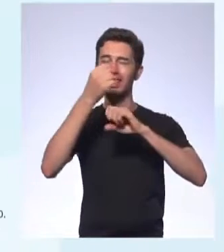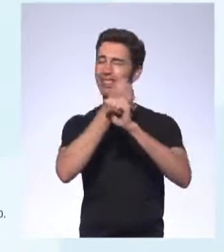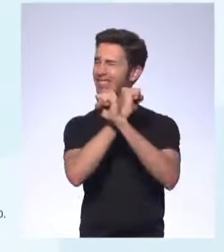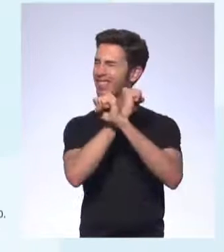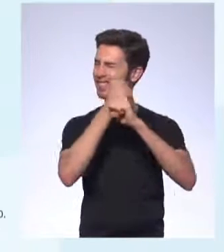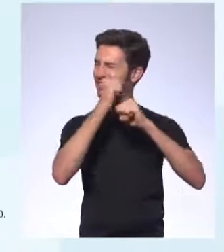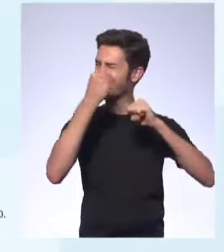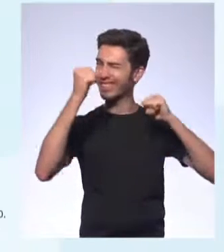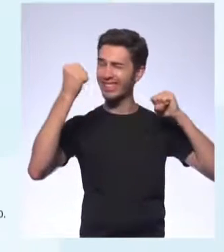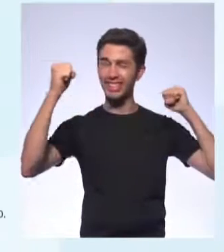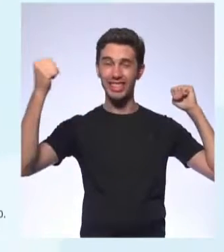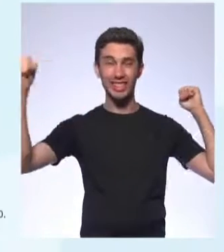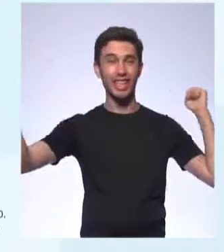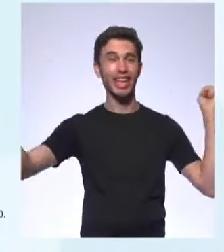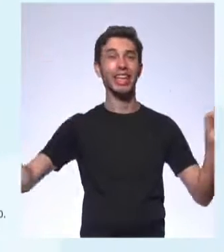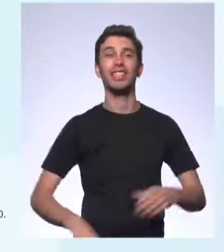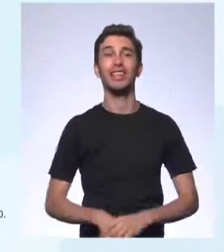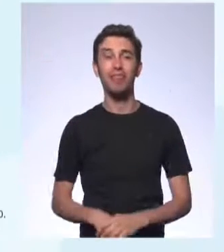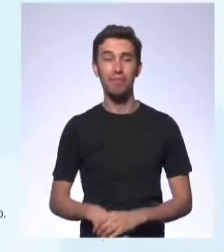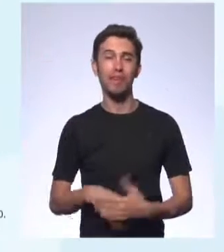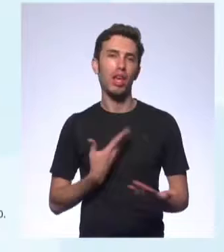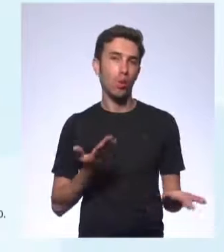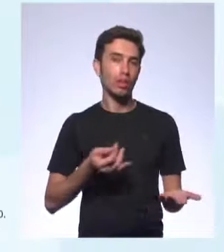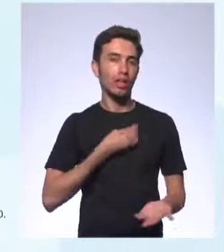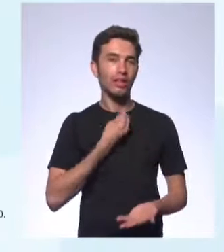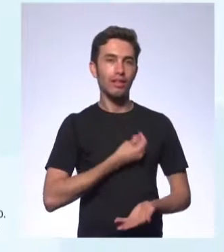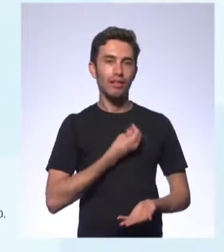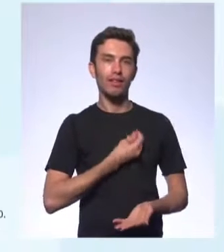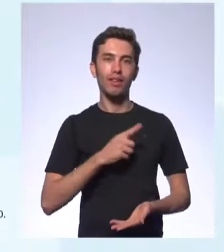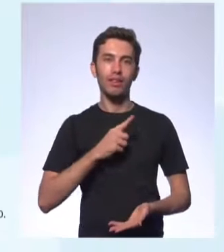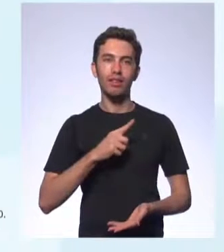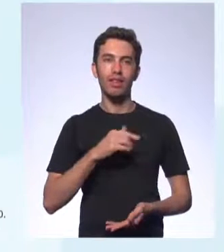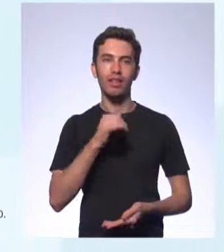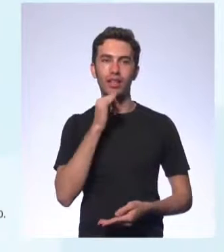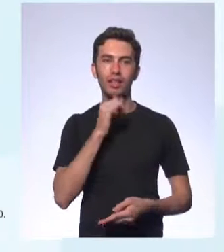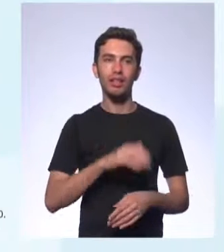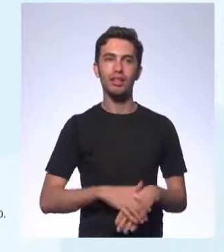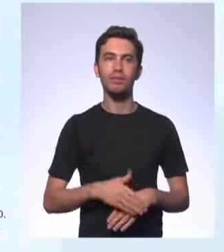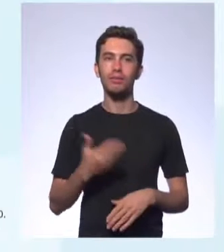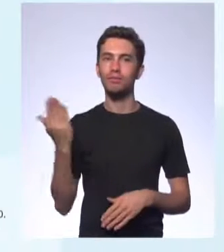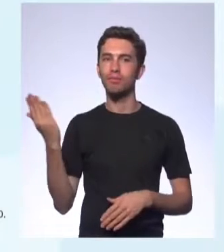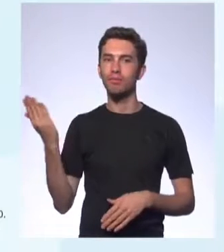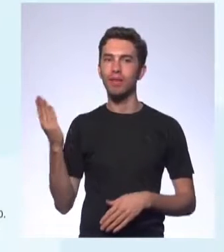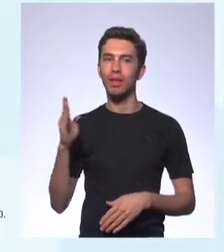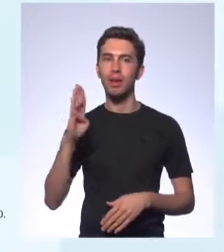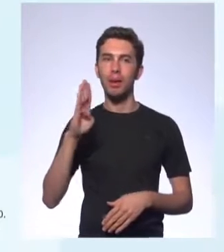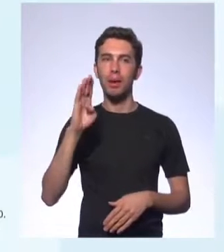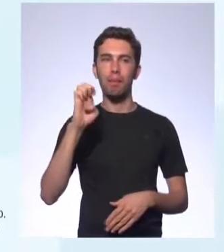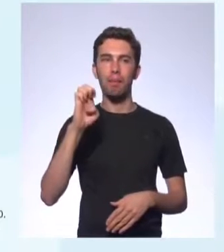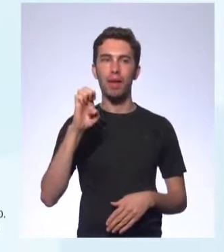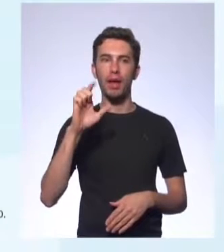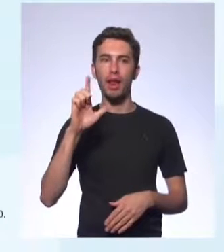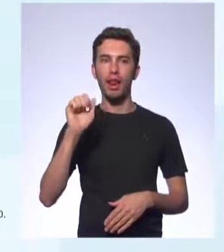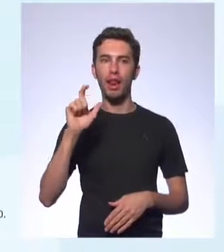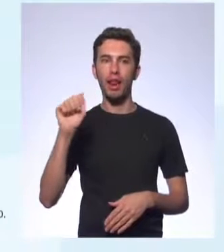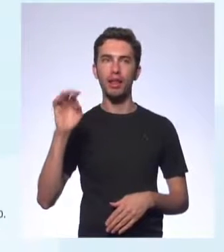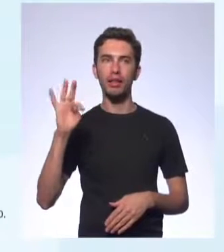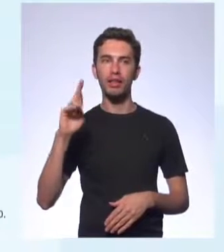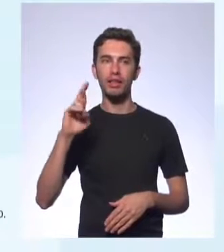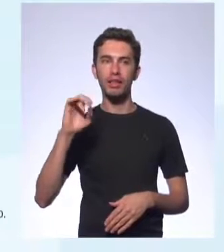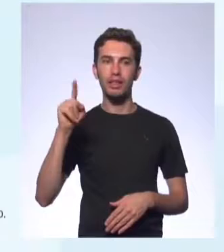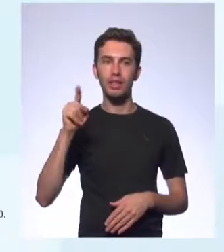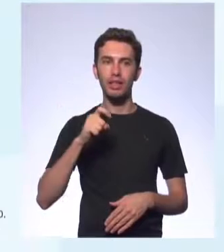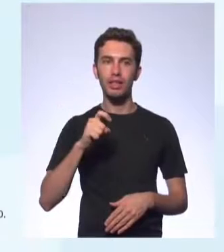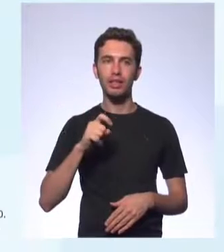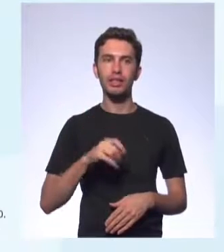gigantescas, cara. Ó, enquanto elas estão vivendo, né? Tem Meissa, Betelgeuse, Bellatrix. Aí você tem ali as Três